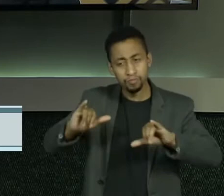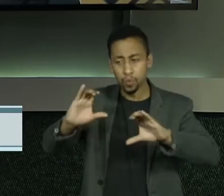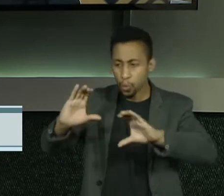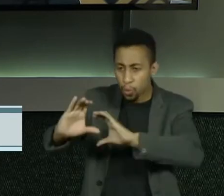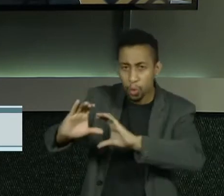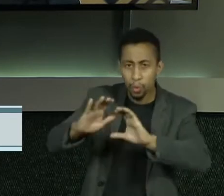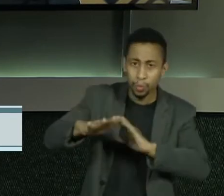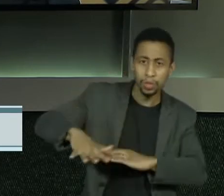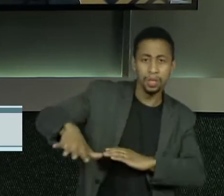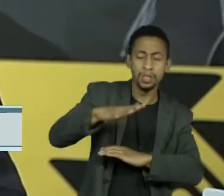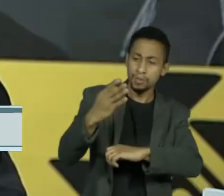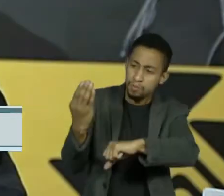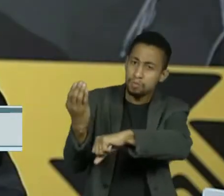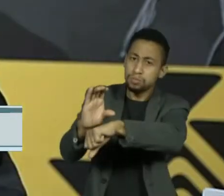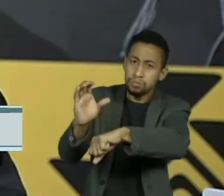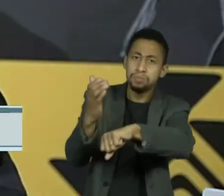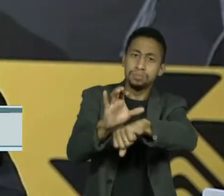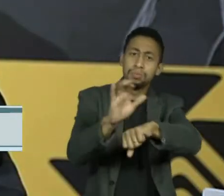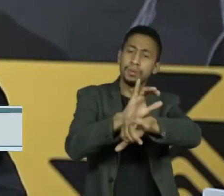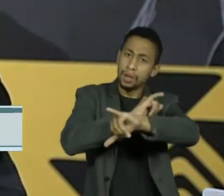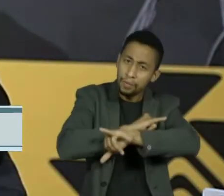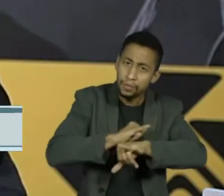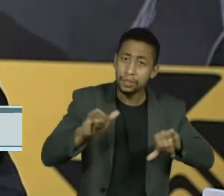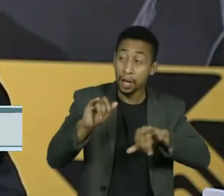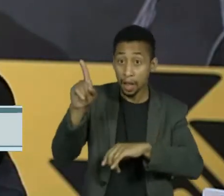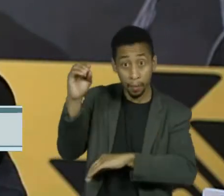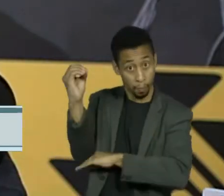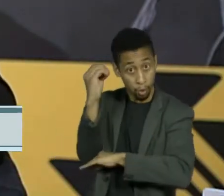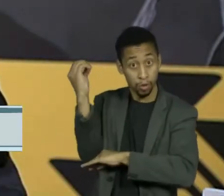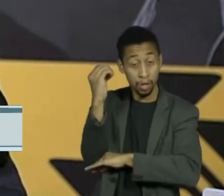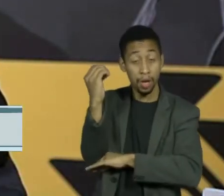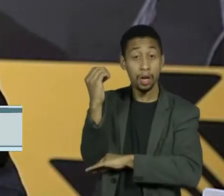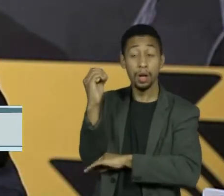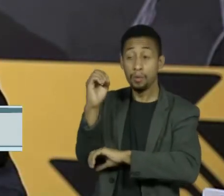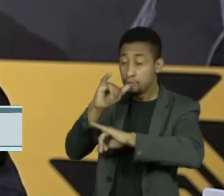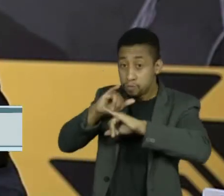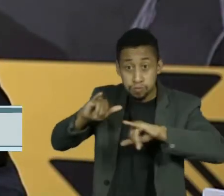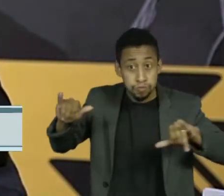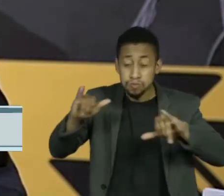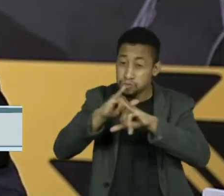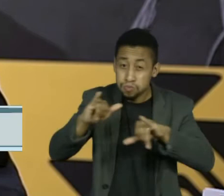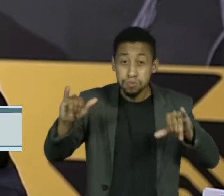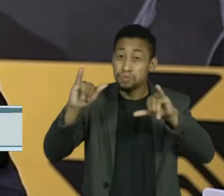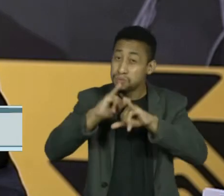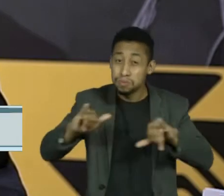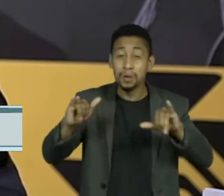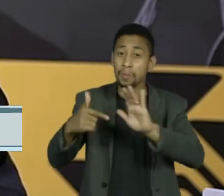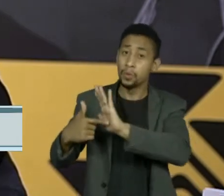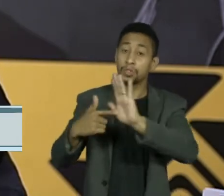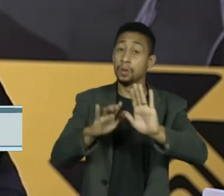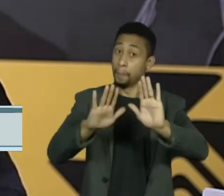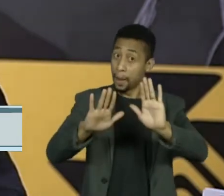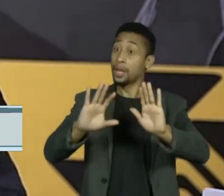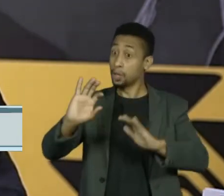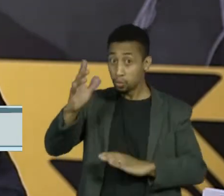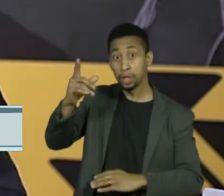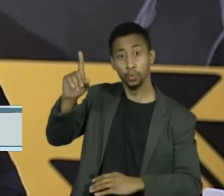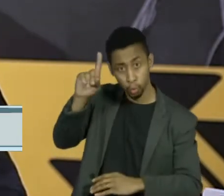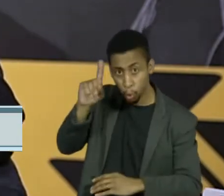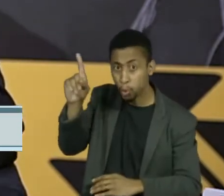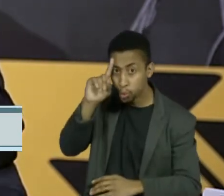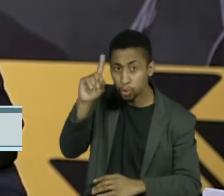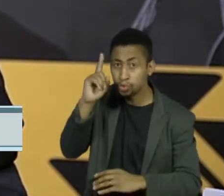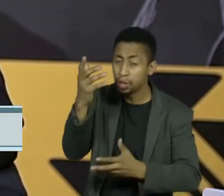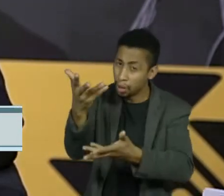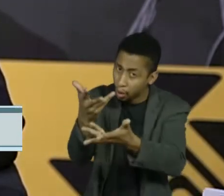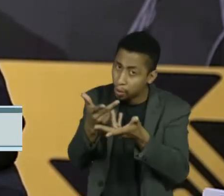caso de Porto Alegre só está sendo conhecido porque a mídia está divulgando, mas isso acontece todos os dias. Então eu convido, faço